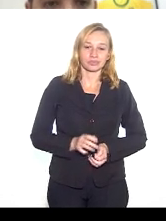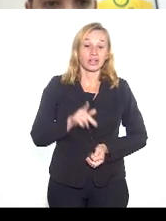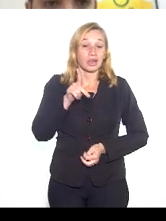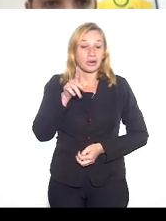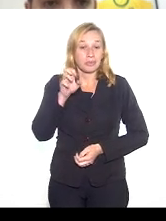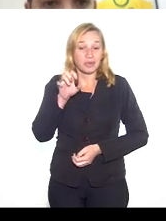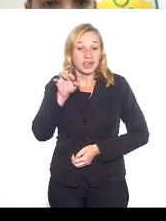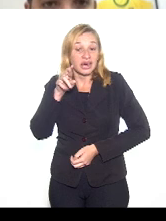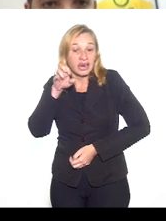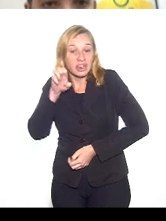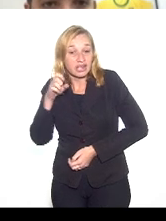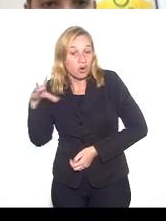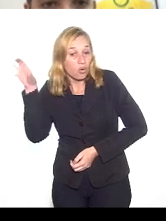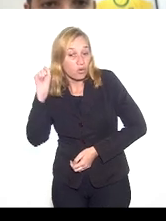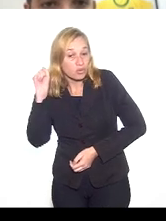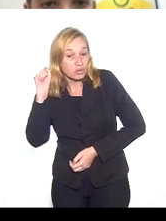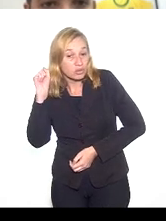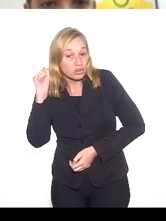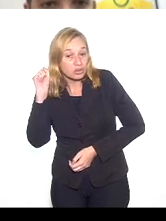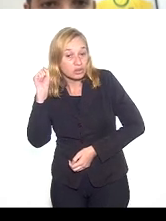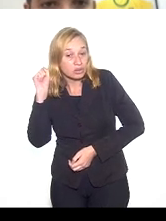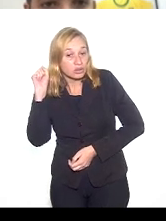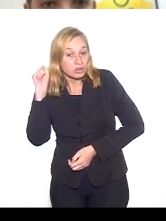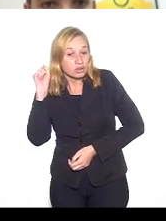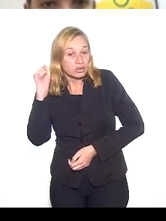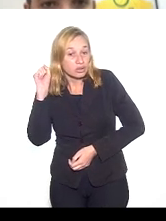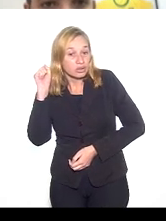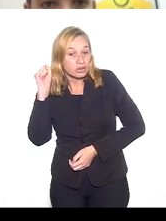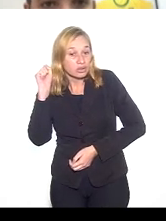Péricles, nos ouve, Péricles?